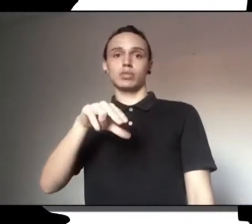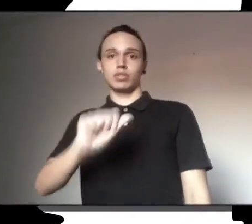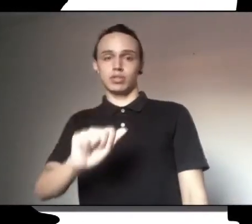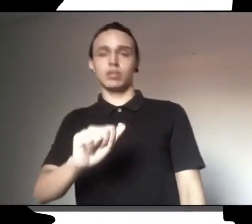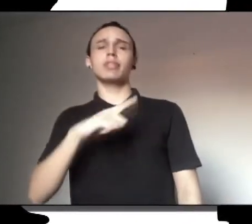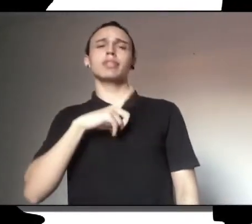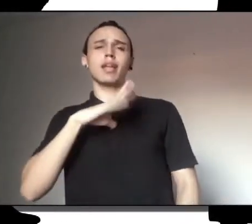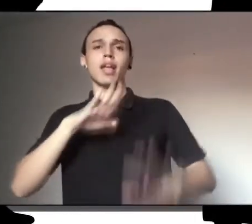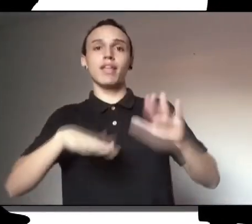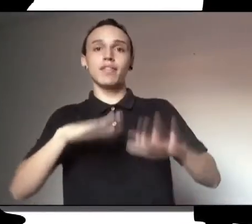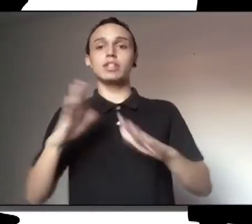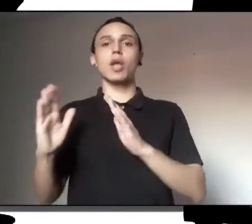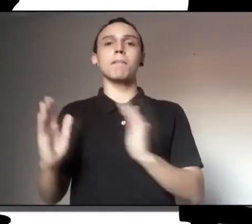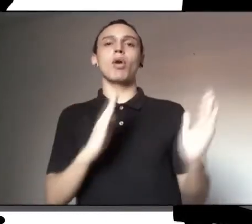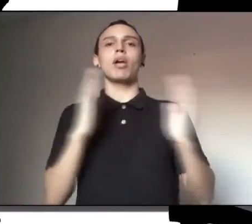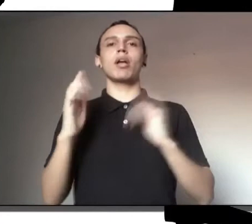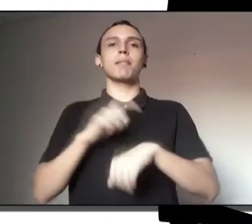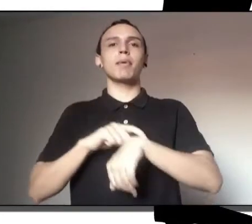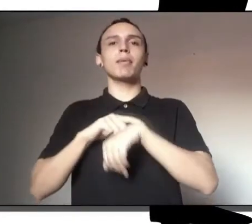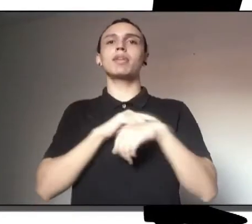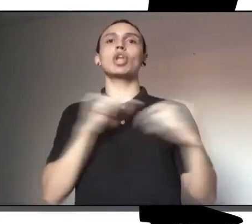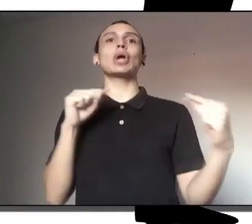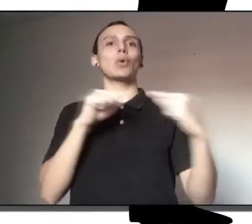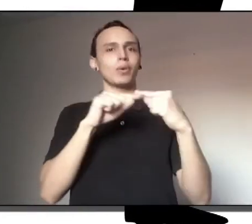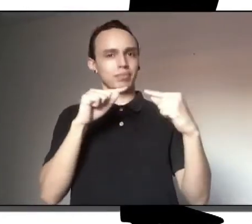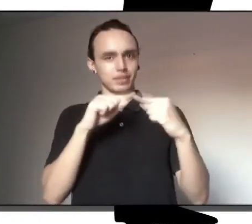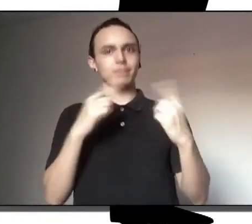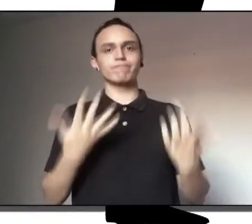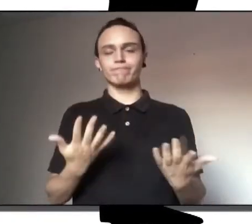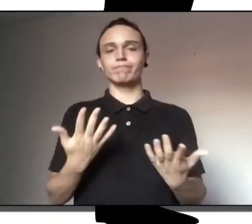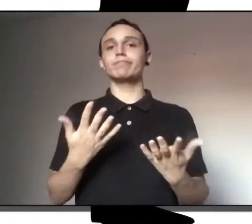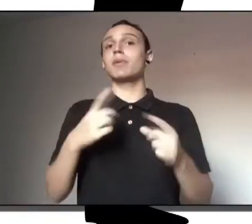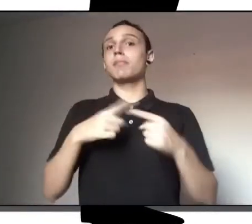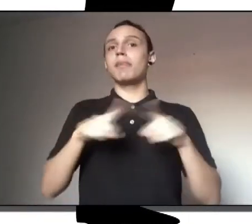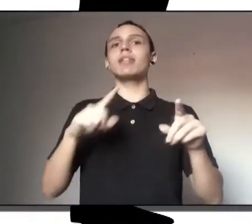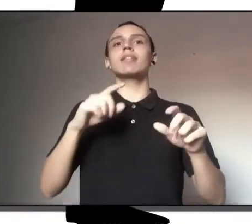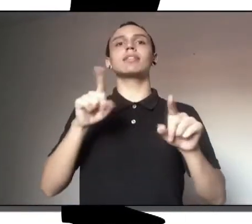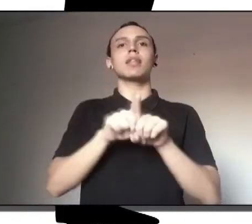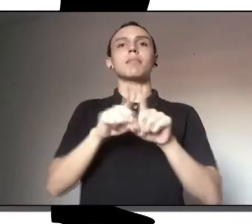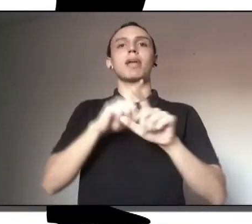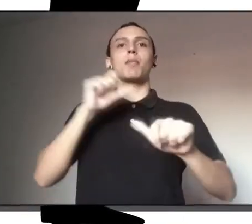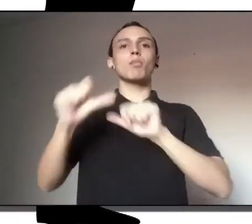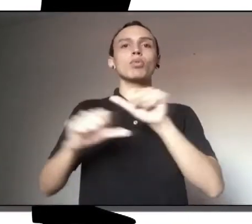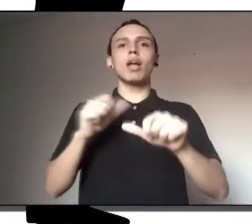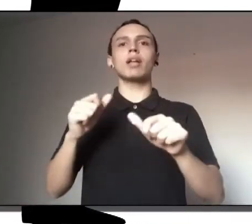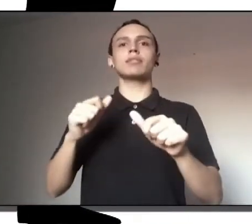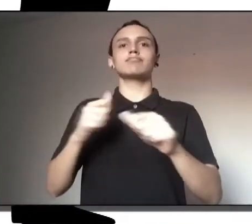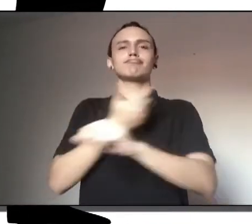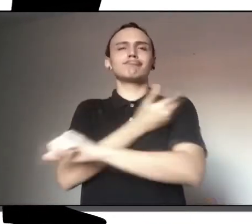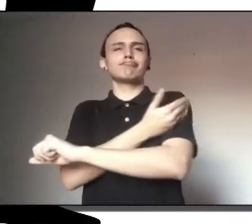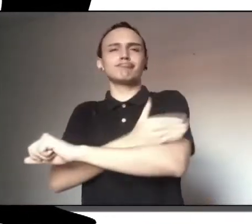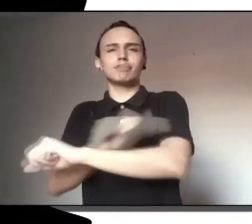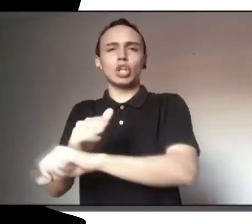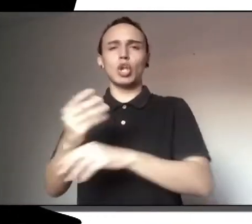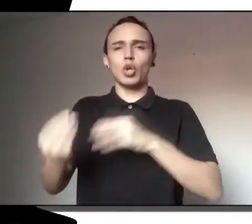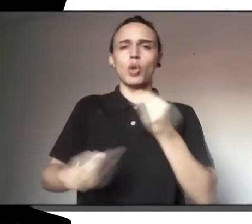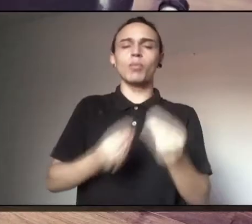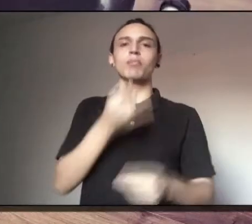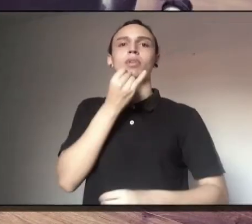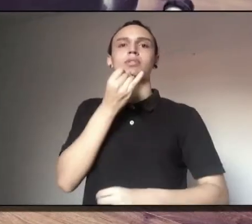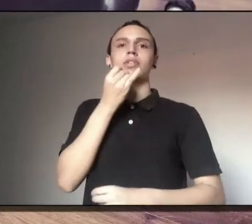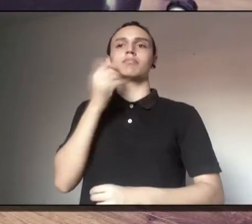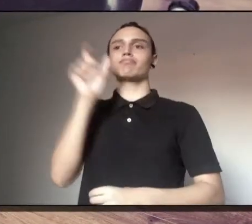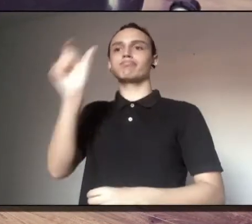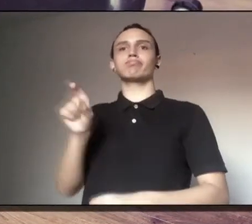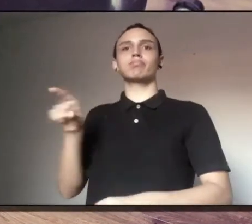estilo de vida. Então, o indivíduo que estiver acima do peso, ele responde bem ao tratamento perdendo peso. O indivíduo sedentário, ele pode